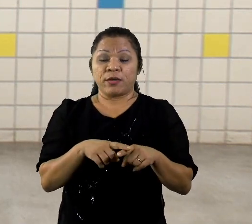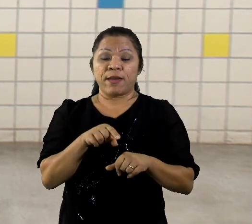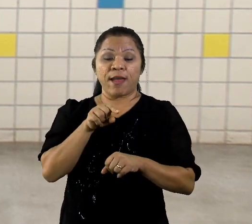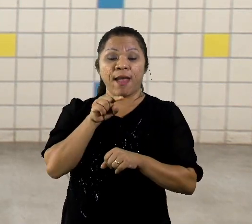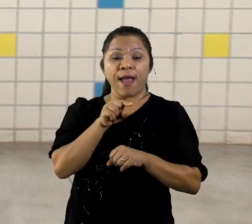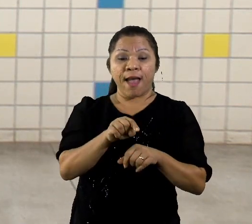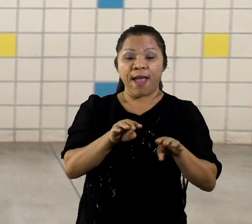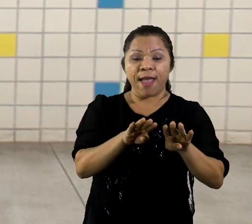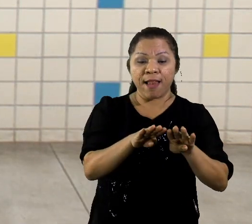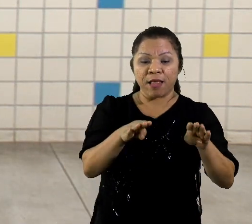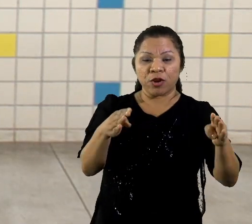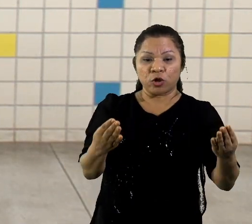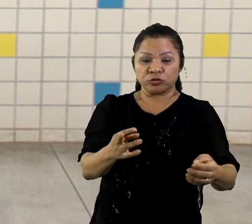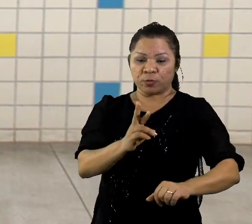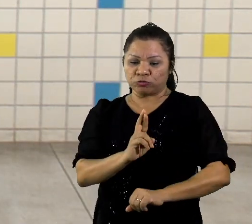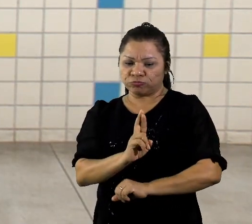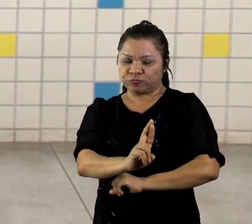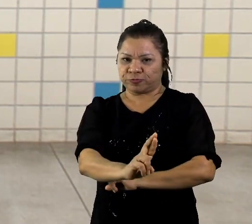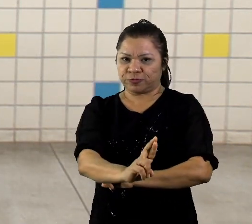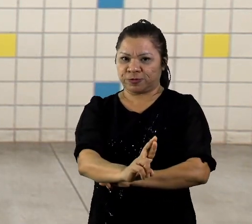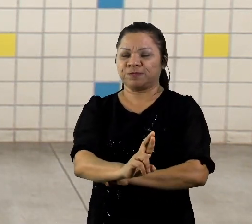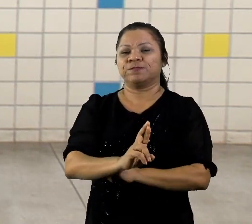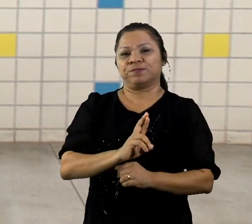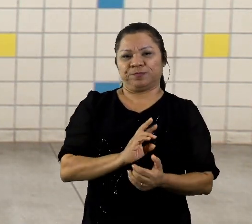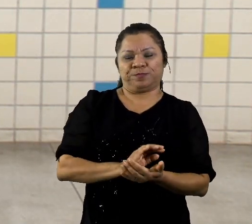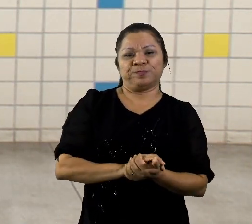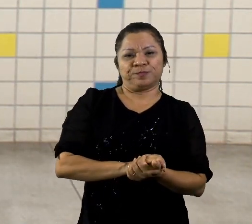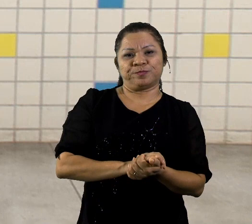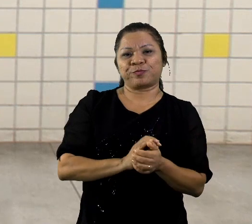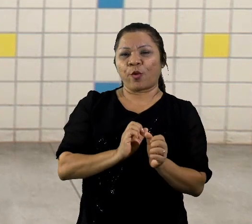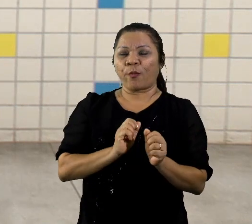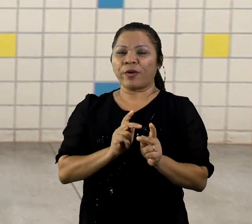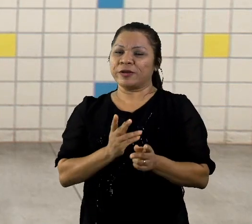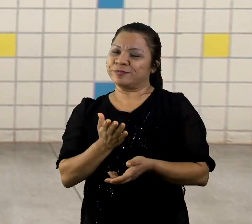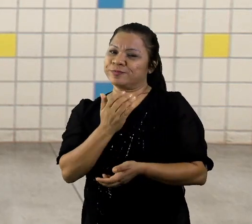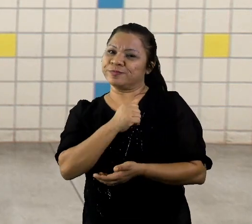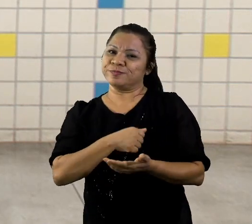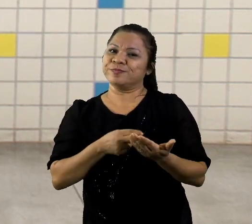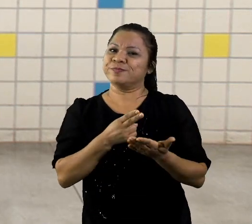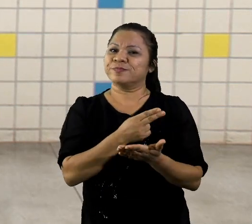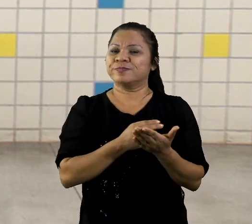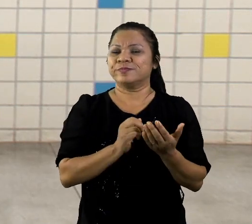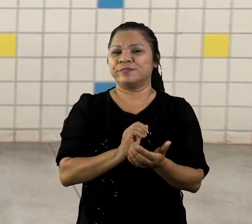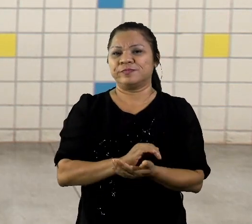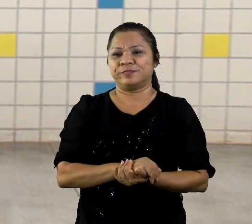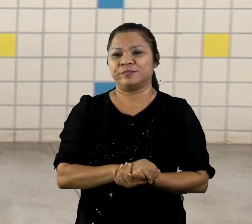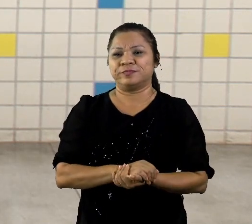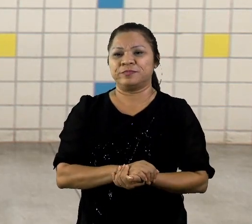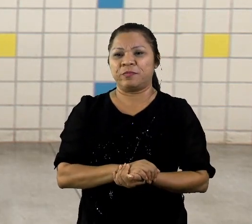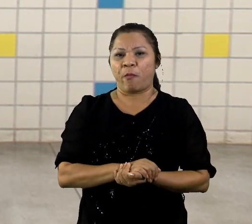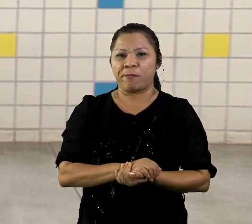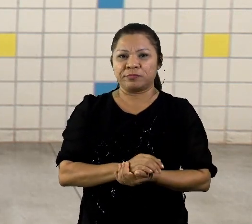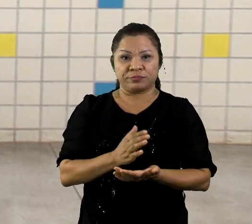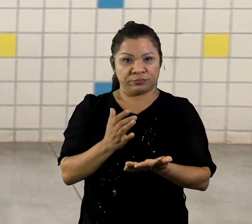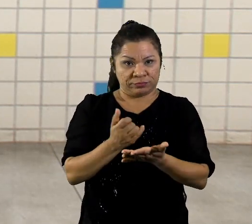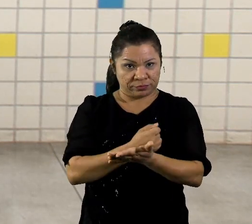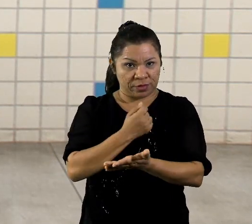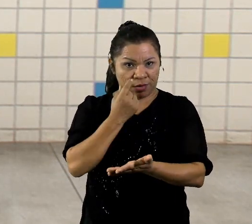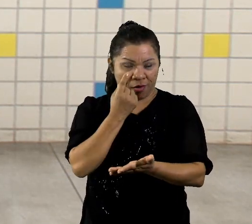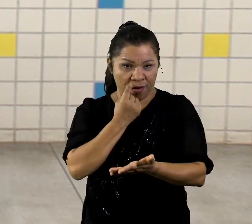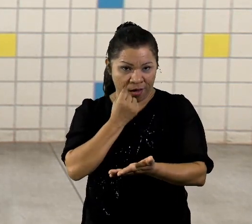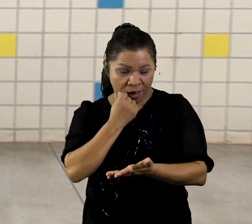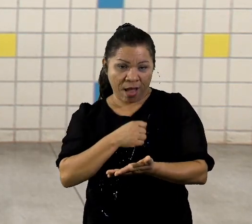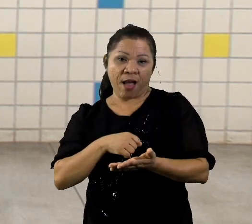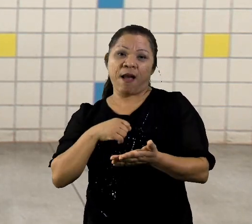ponto de referência, ok? Então vamos lá para o nosso desenho. Você pegou o seu lápis, sua borracha,